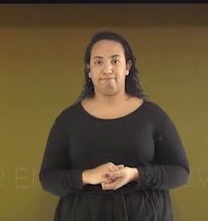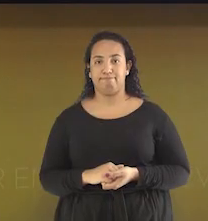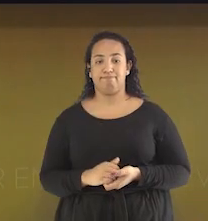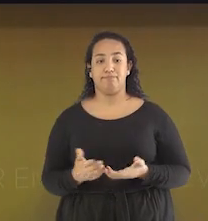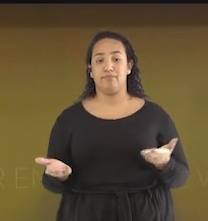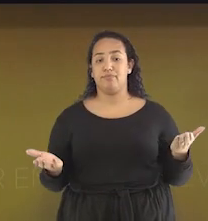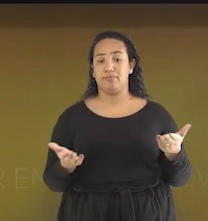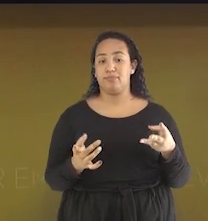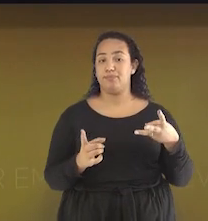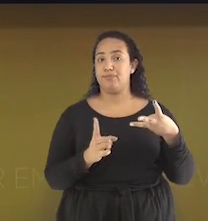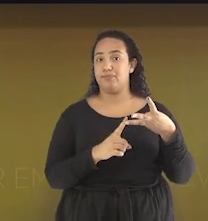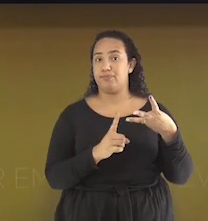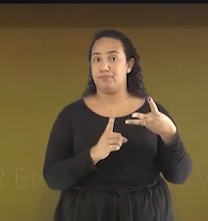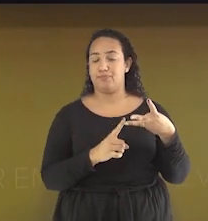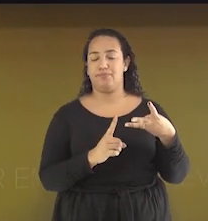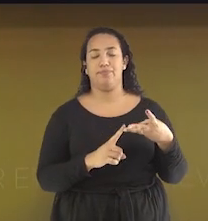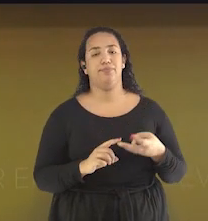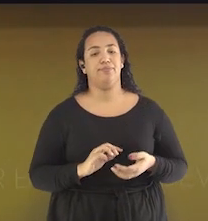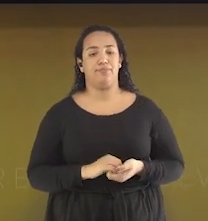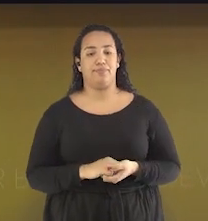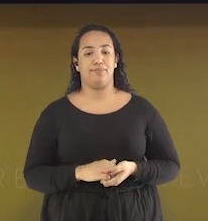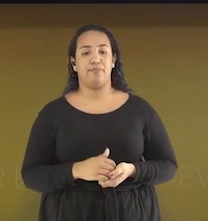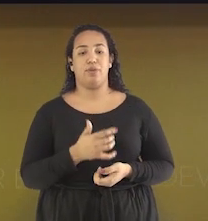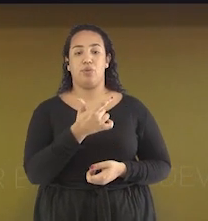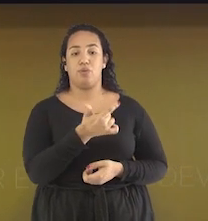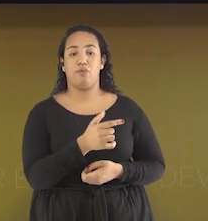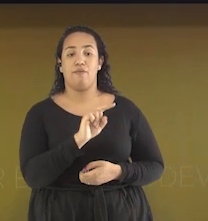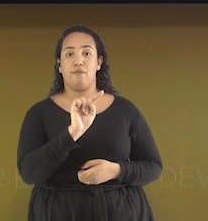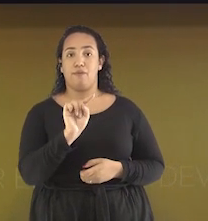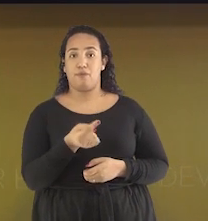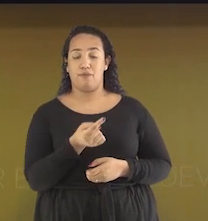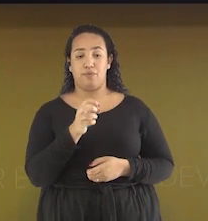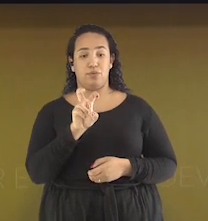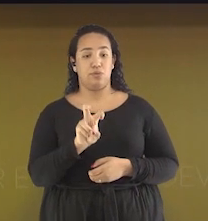Certo? Vamos então agora para o próximo número,